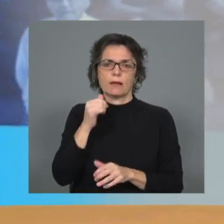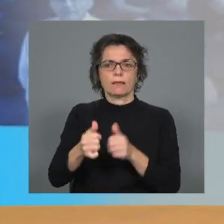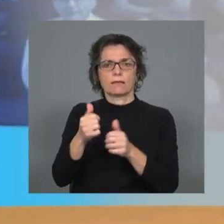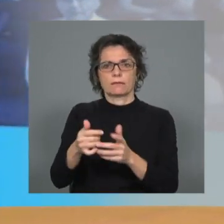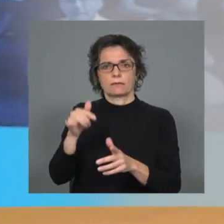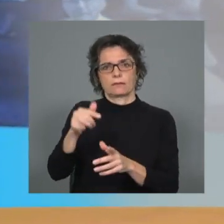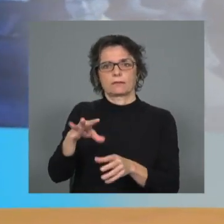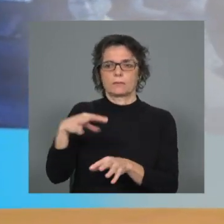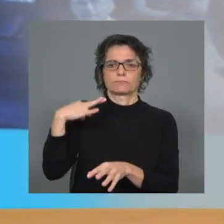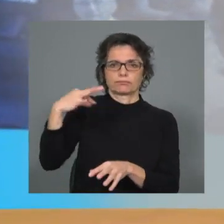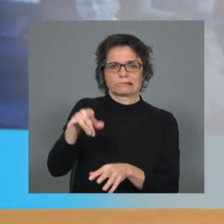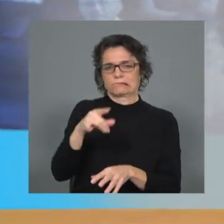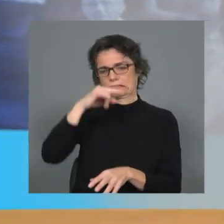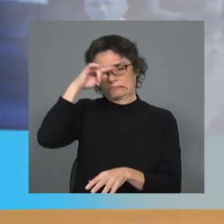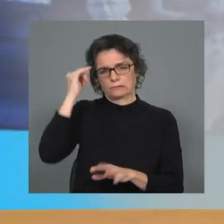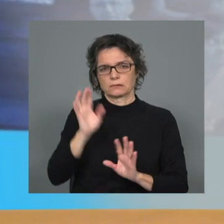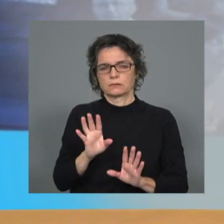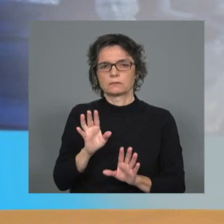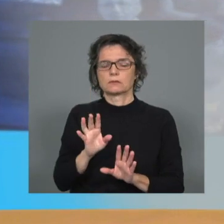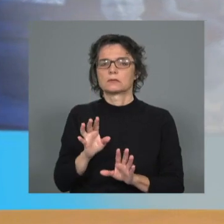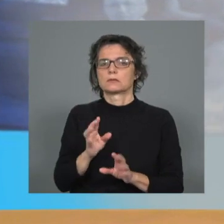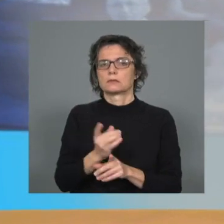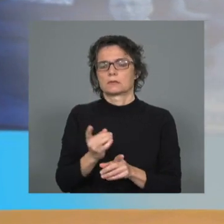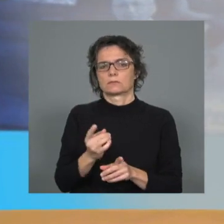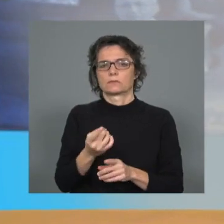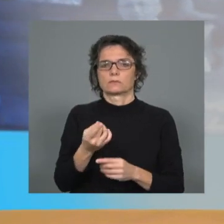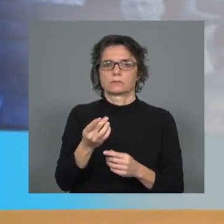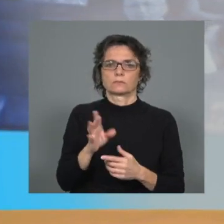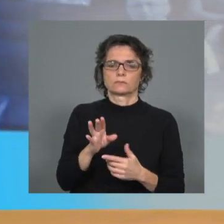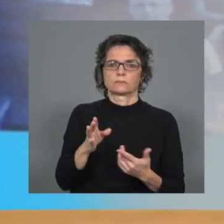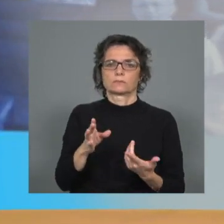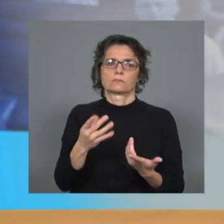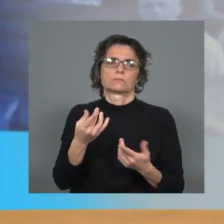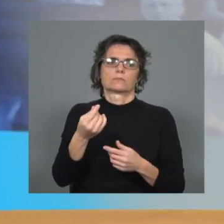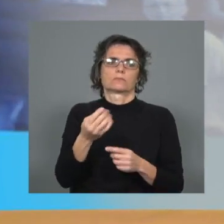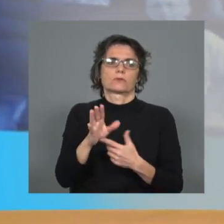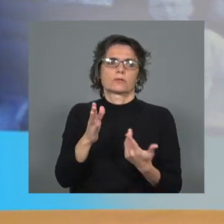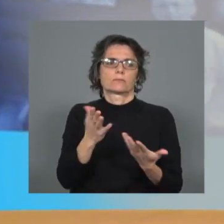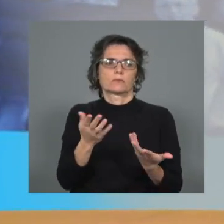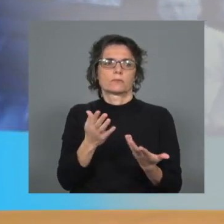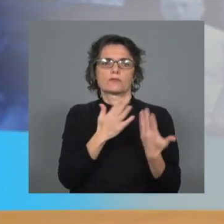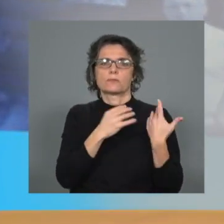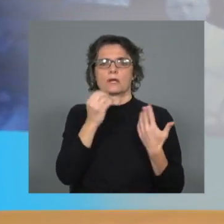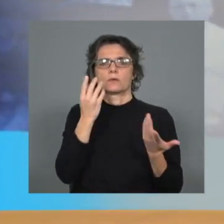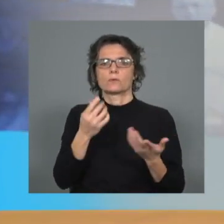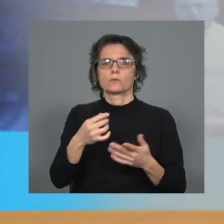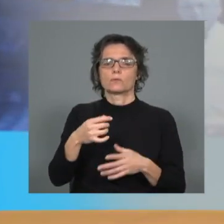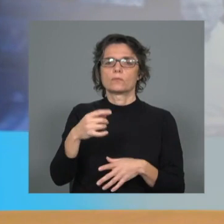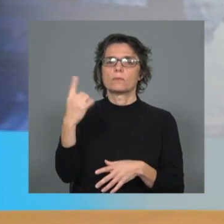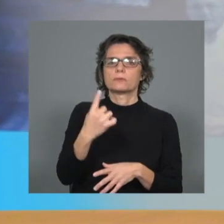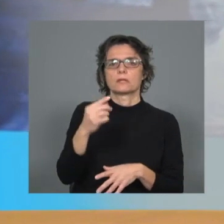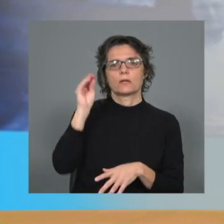moroso chegarmos até à questão da elegibilidade para cargos como Presidente da Presidência da República ou mesmo para